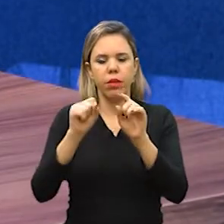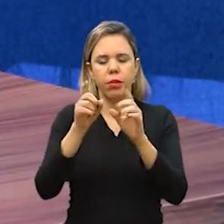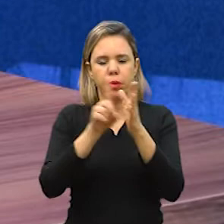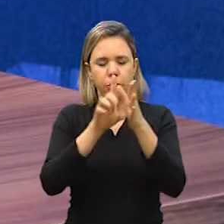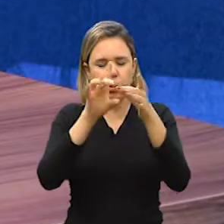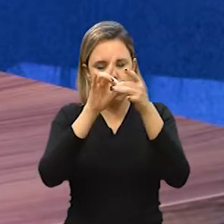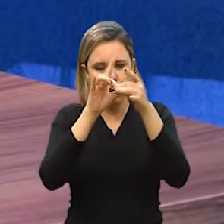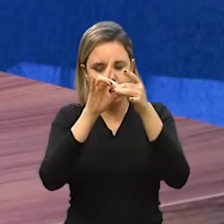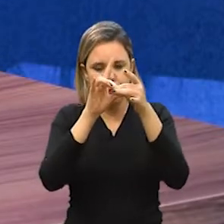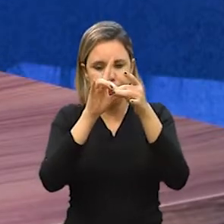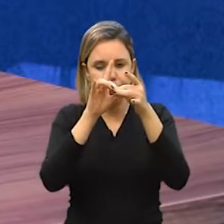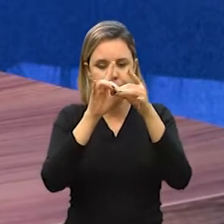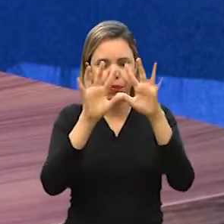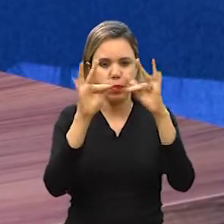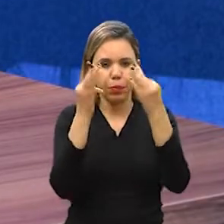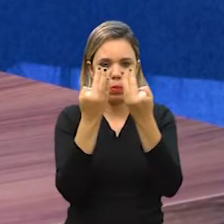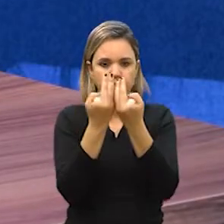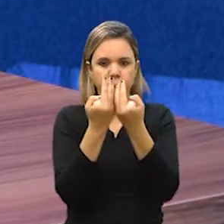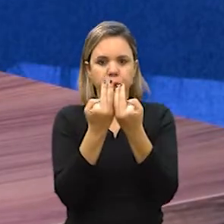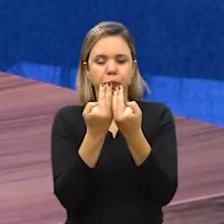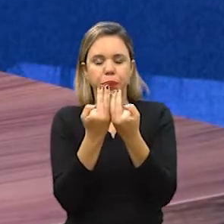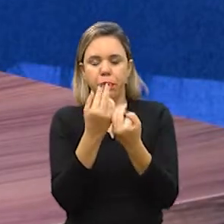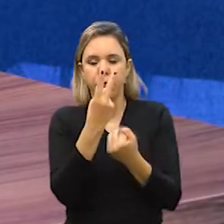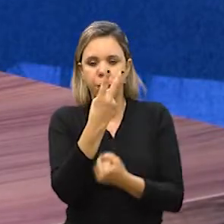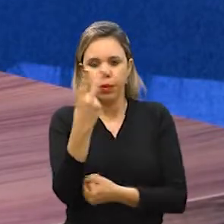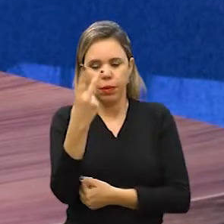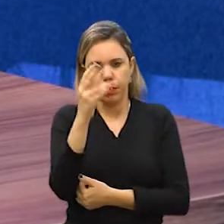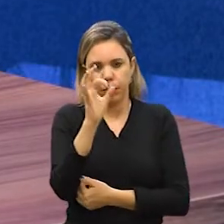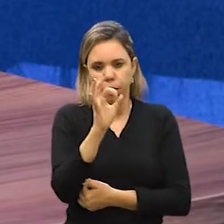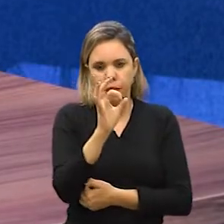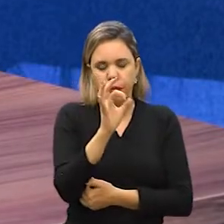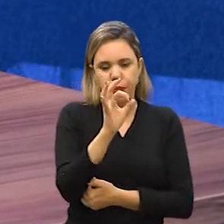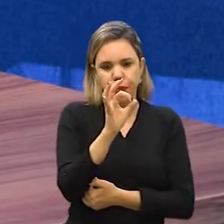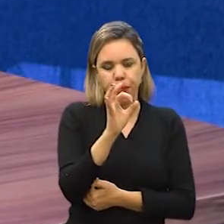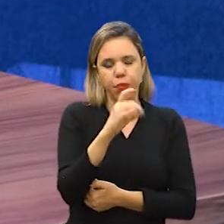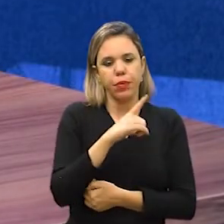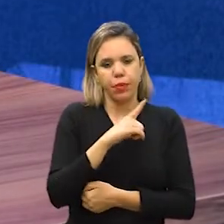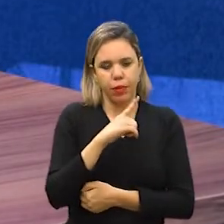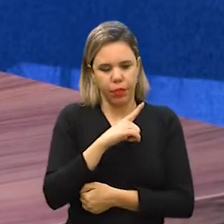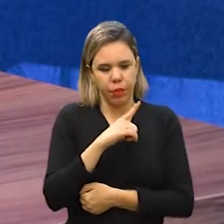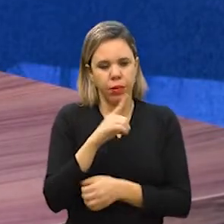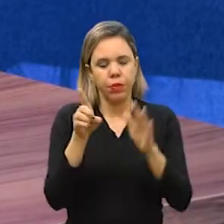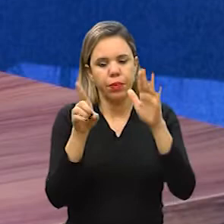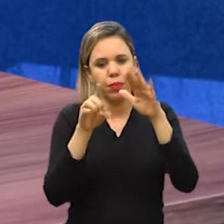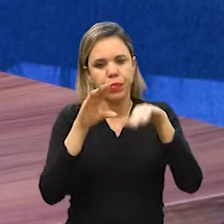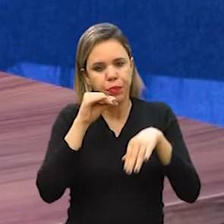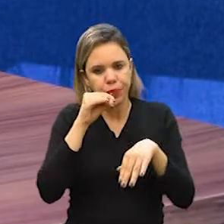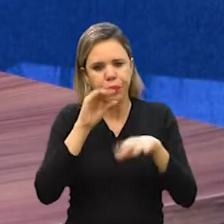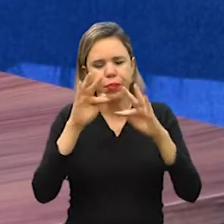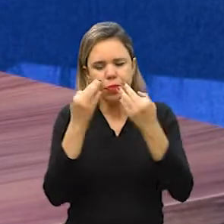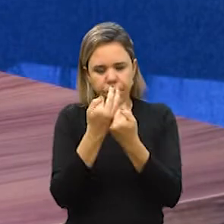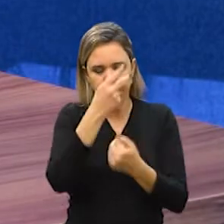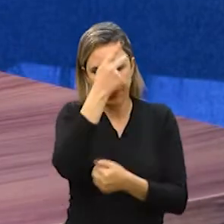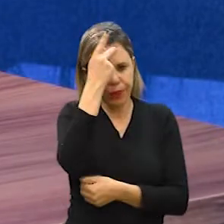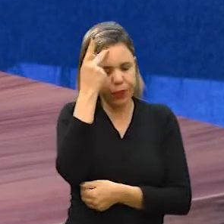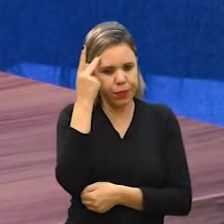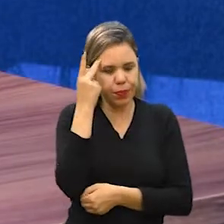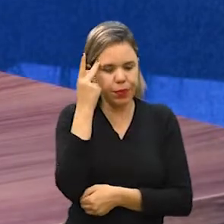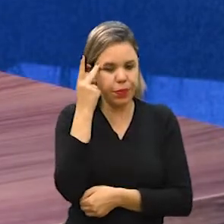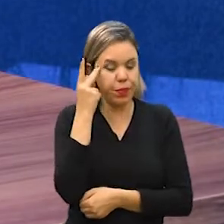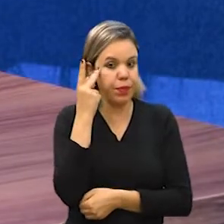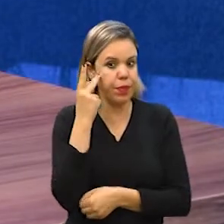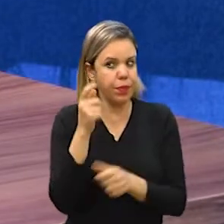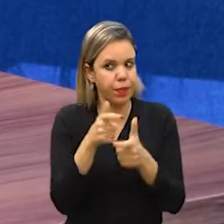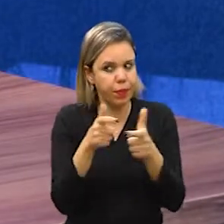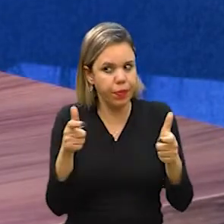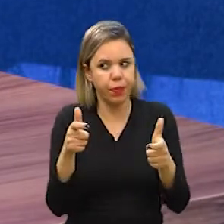quadro societário um parente e um pouco mais de 22% havia empregado um familiar.